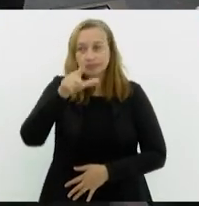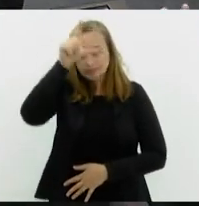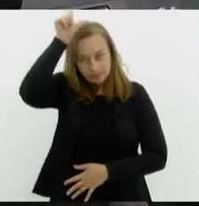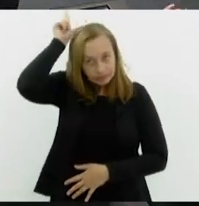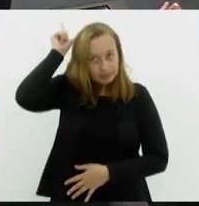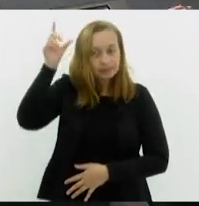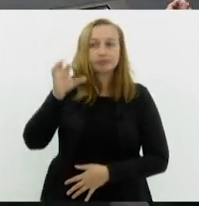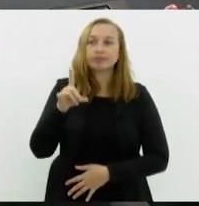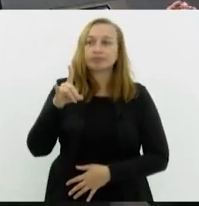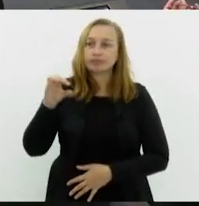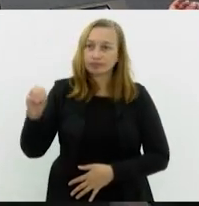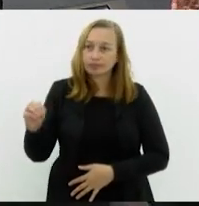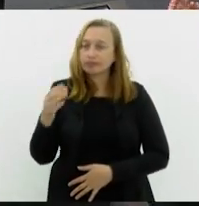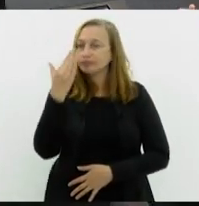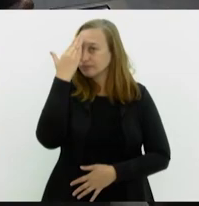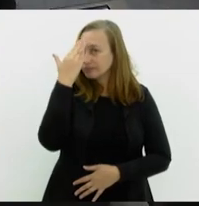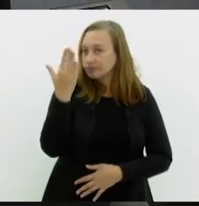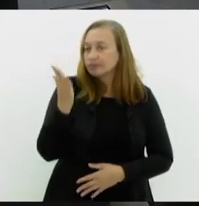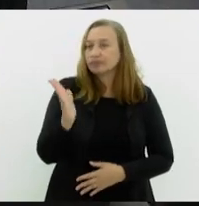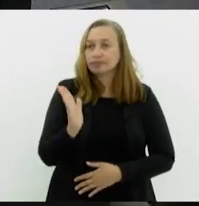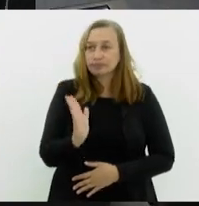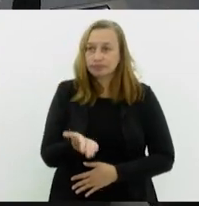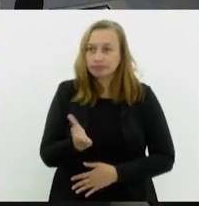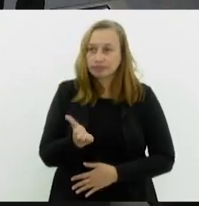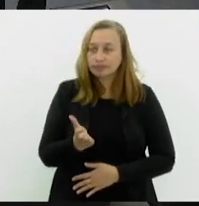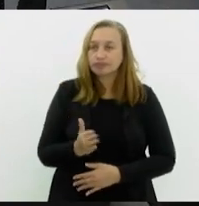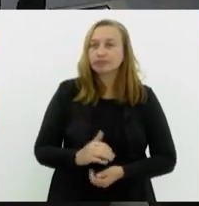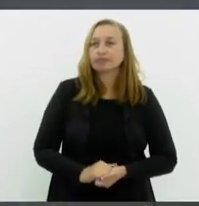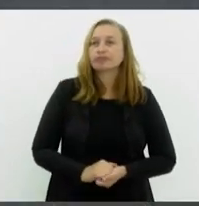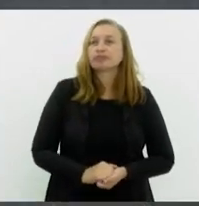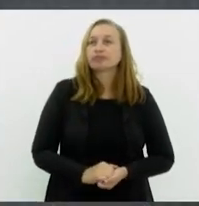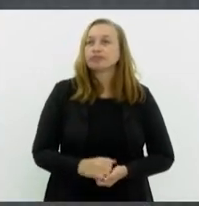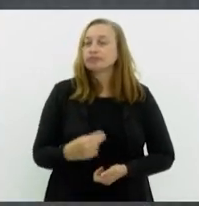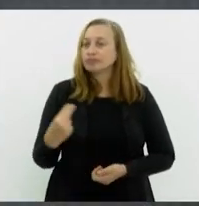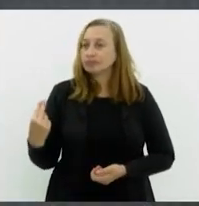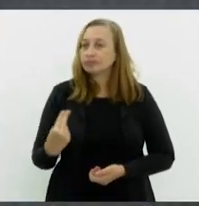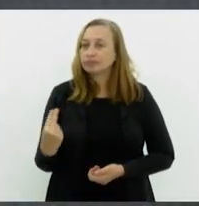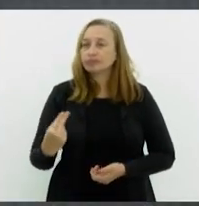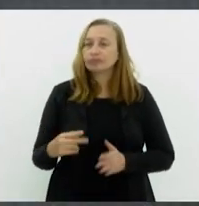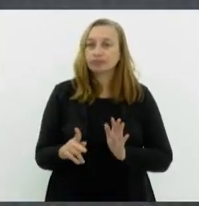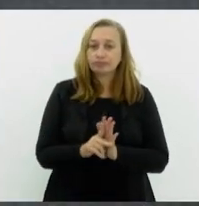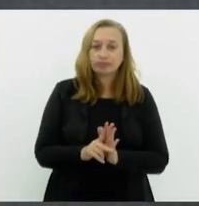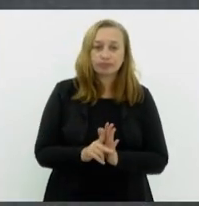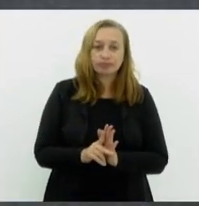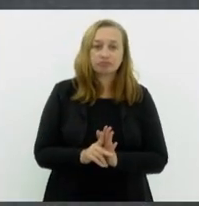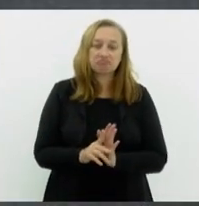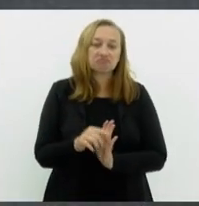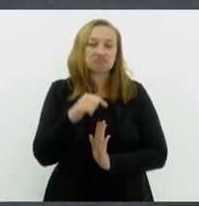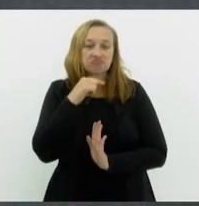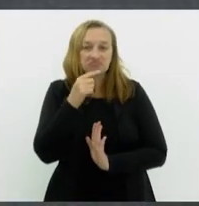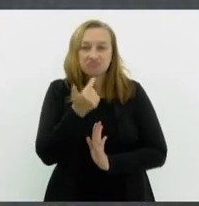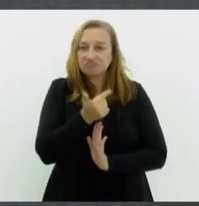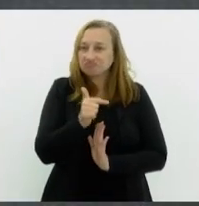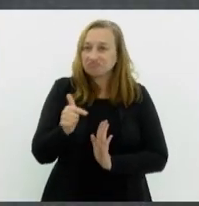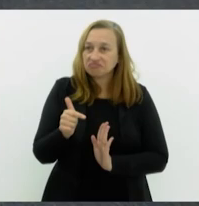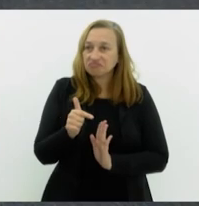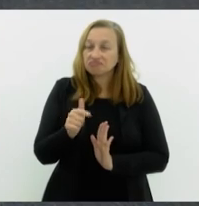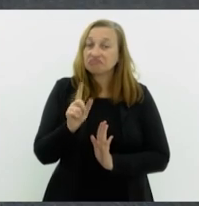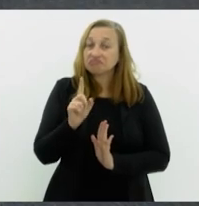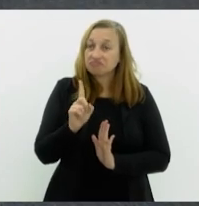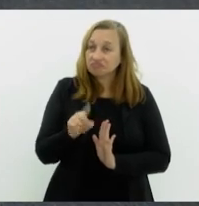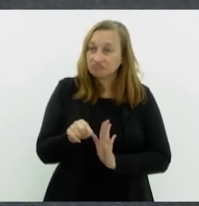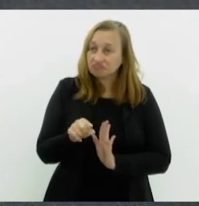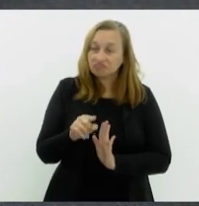Cláudio Caiado, agradecendo desde já pela coautoria do projeto, que, sem sombra de dúvidas, é uma